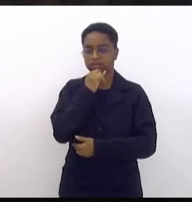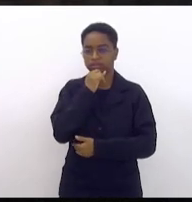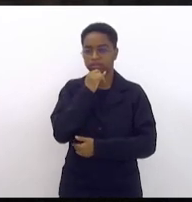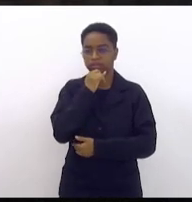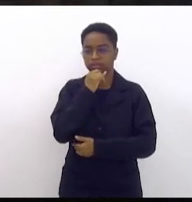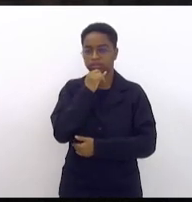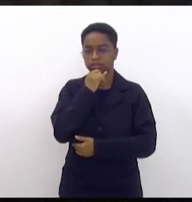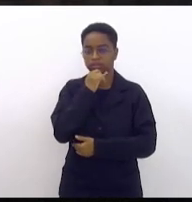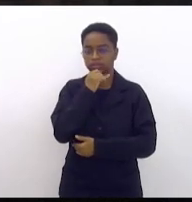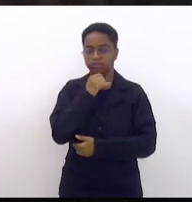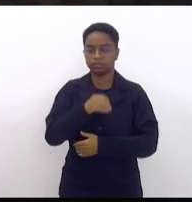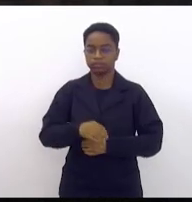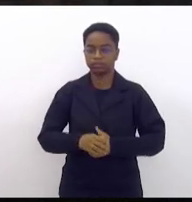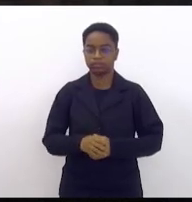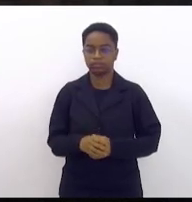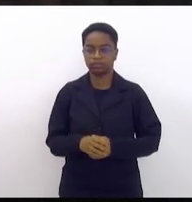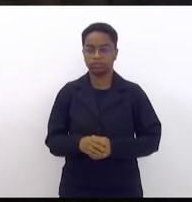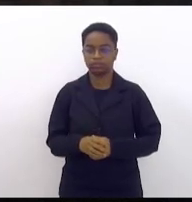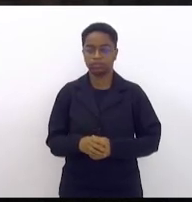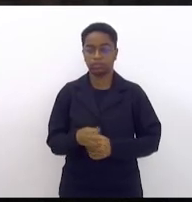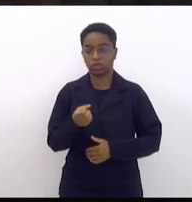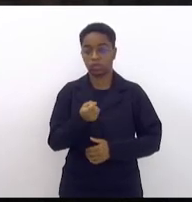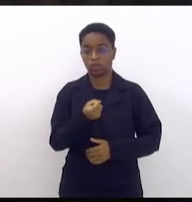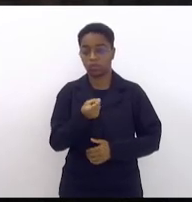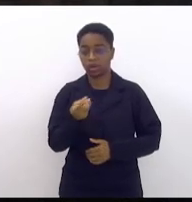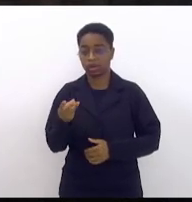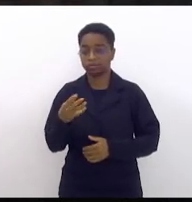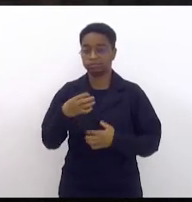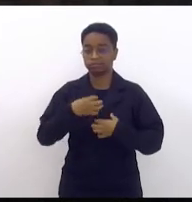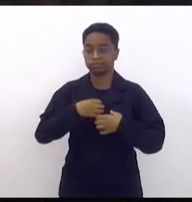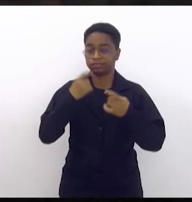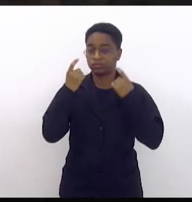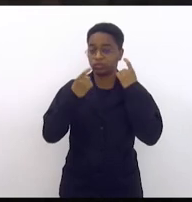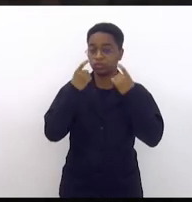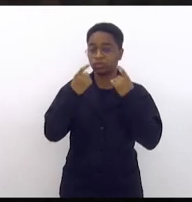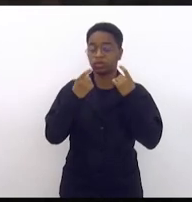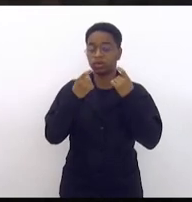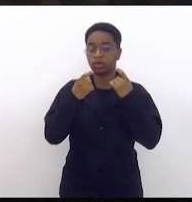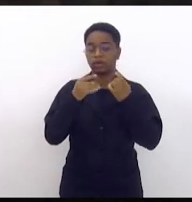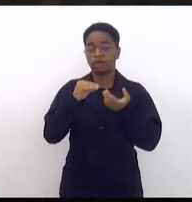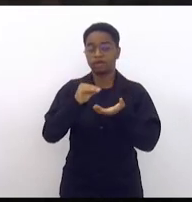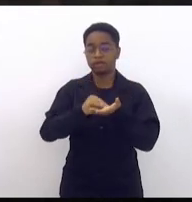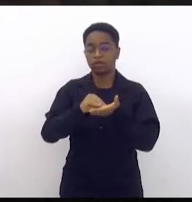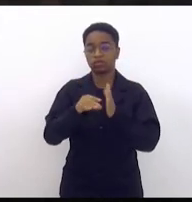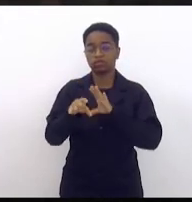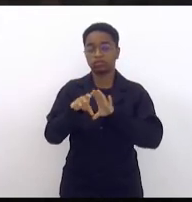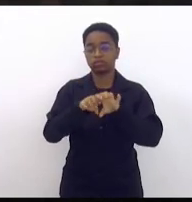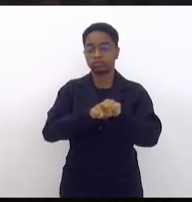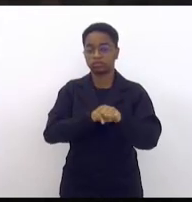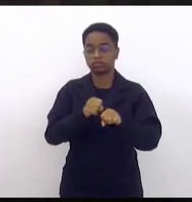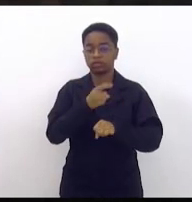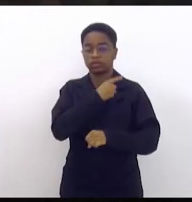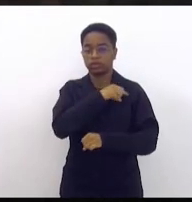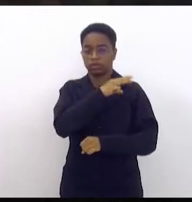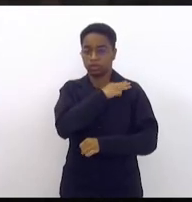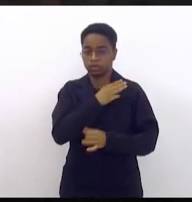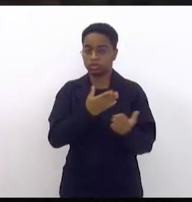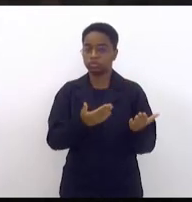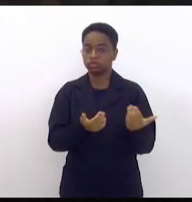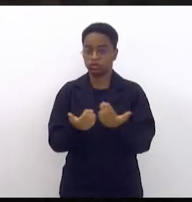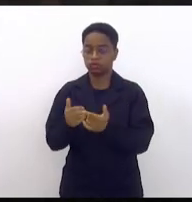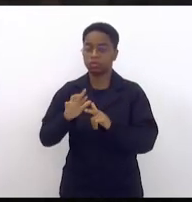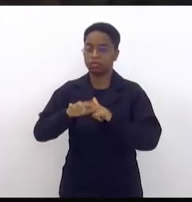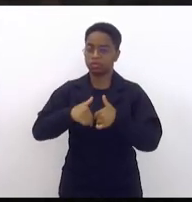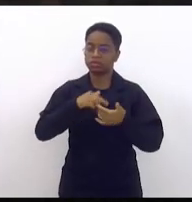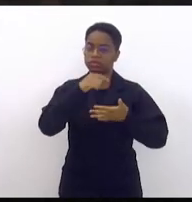índice ainda relativamente preocupante de não conclusão do ensino médio por parte da juventude por uma série